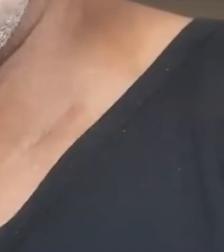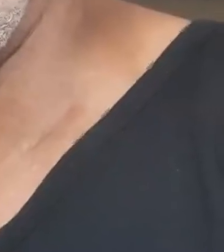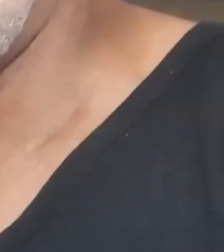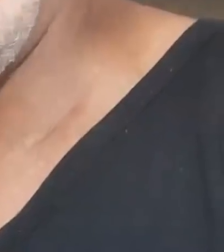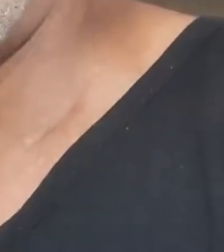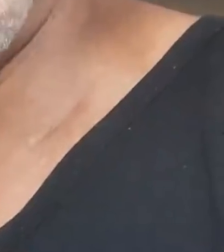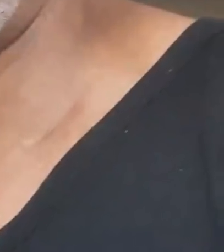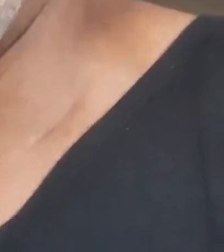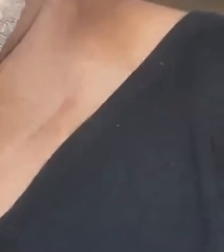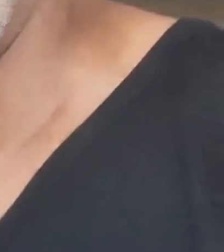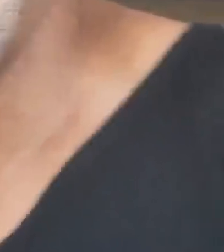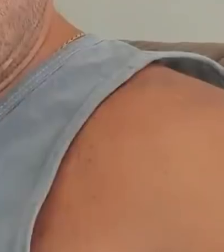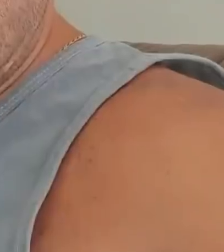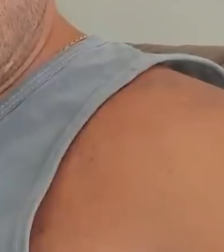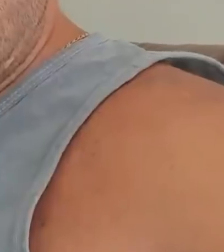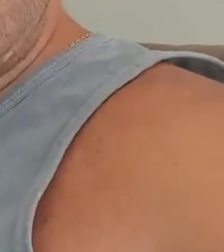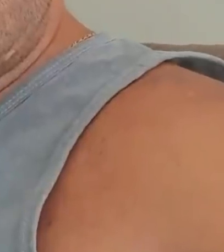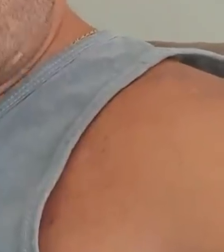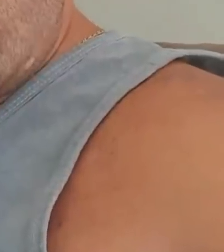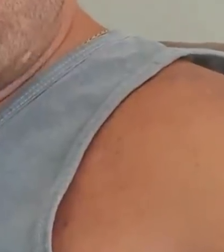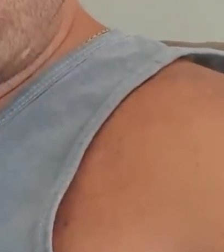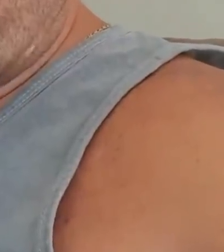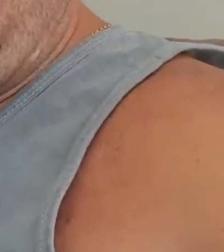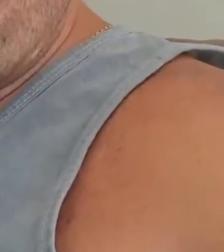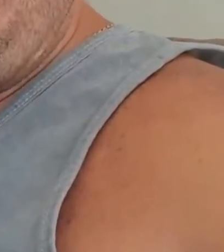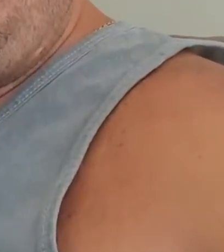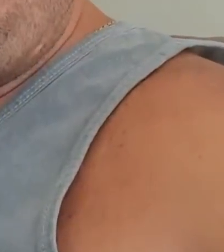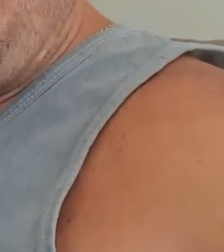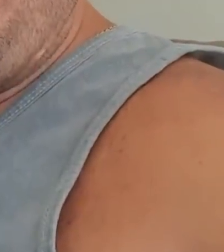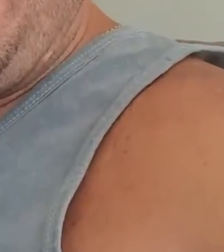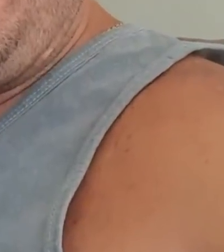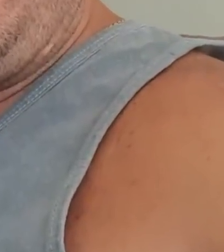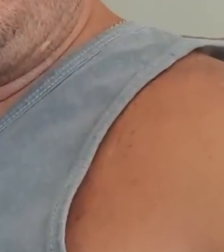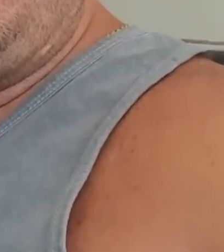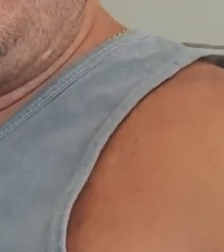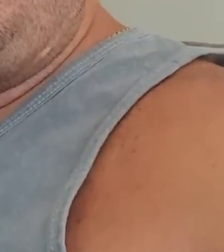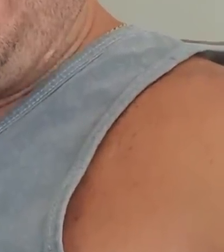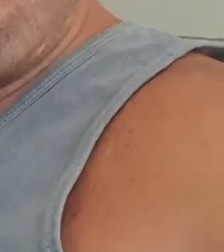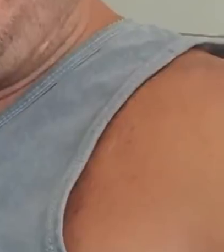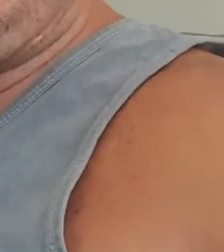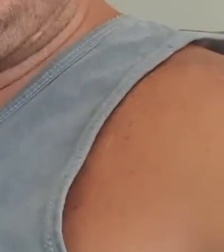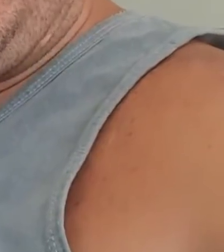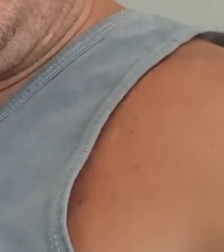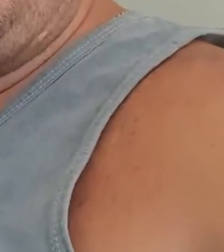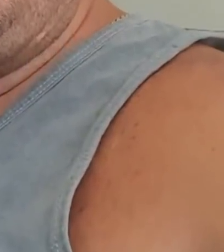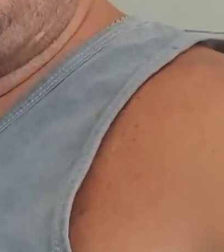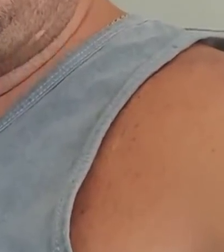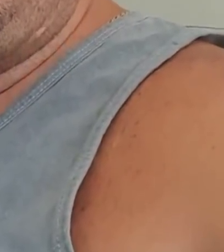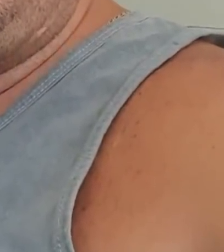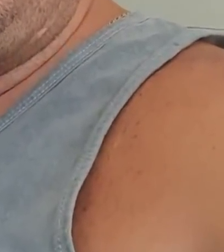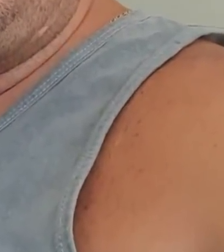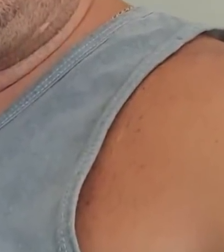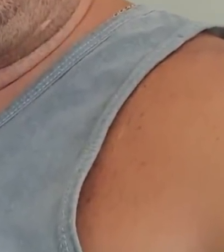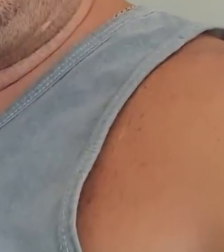Ibemeia, vai passar. Somos família Ibemeia, vai passar.